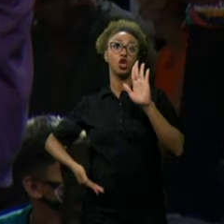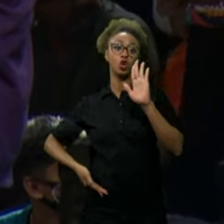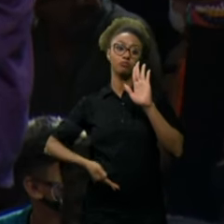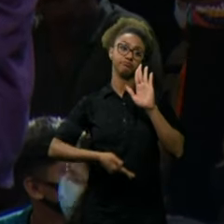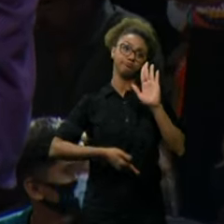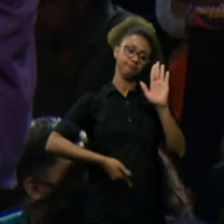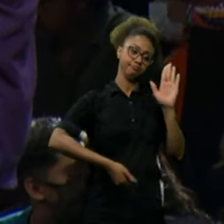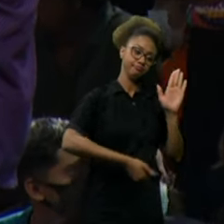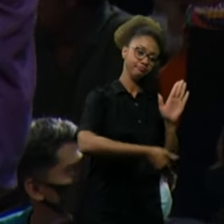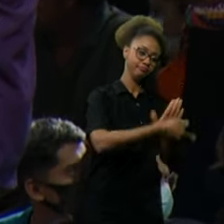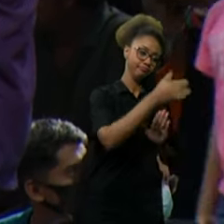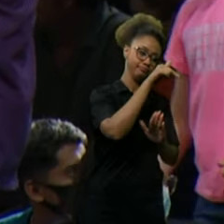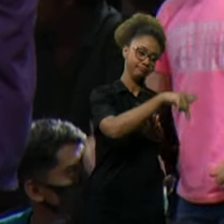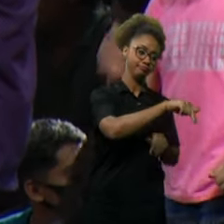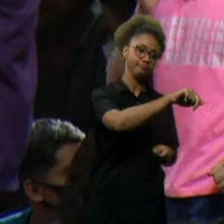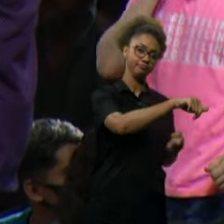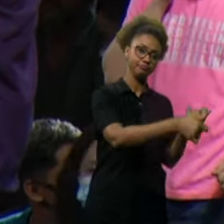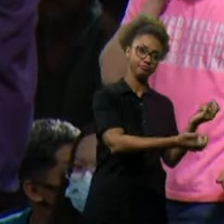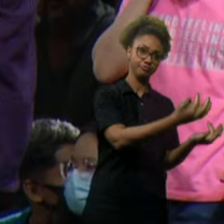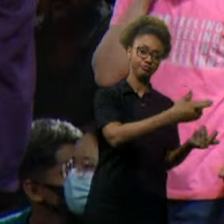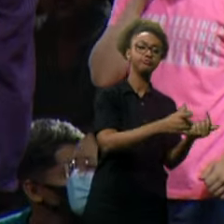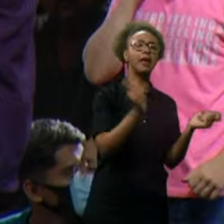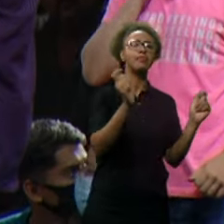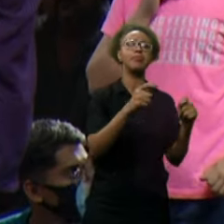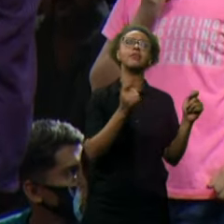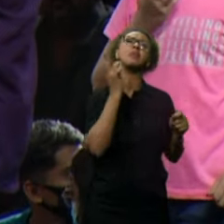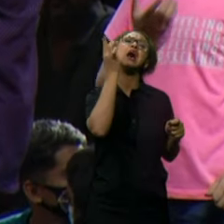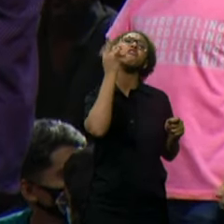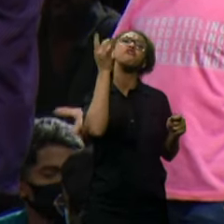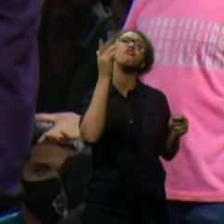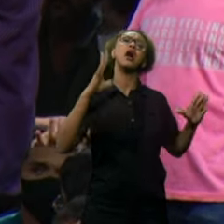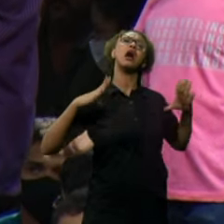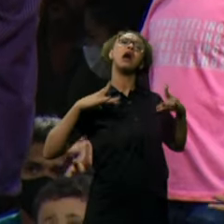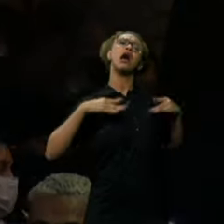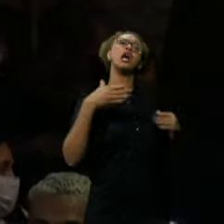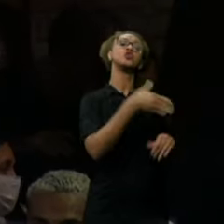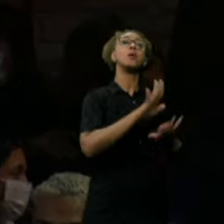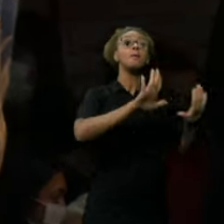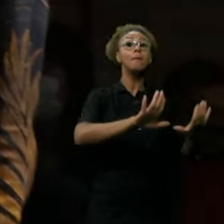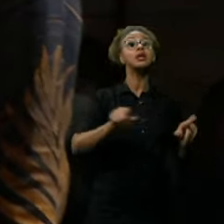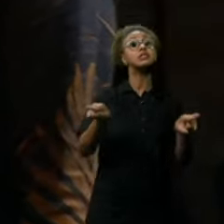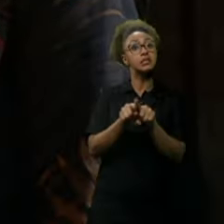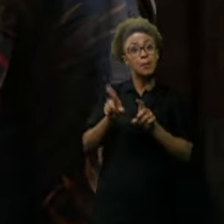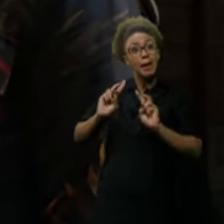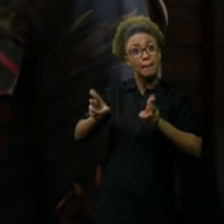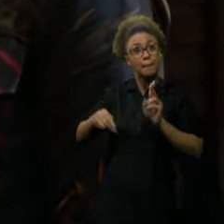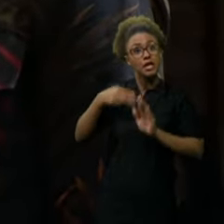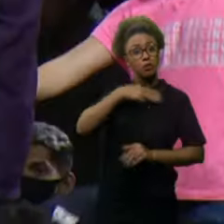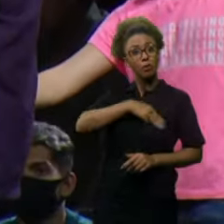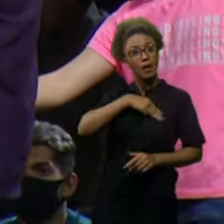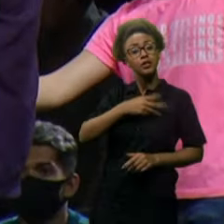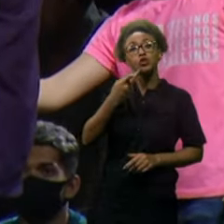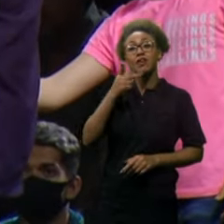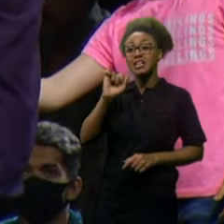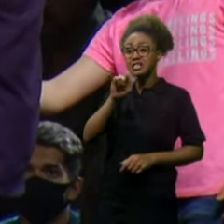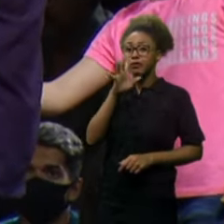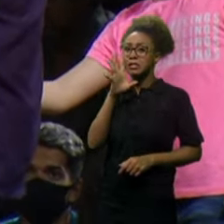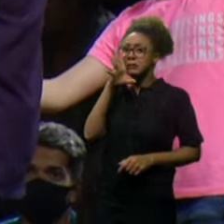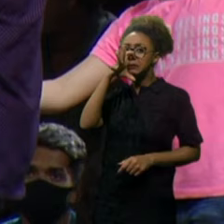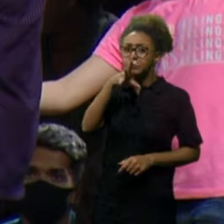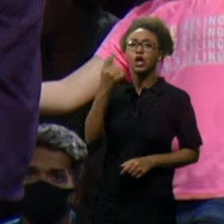mas também Mateus 24:13 desse aquele que perseverar até o fim será salvo